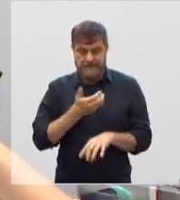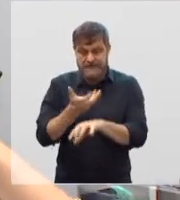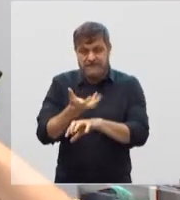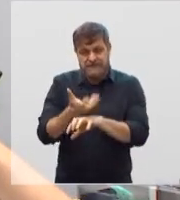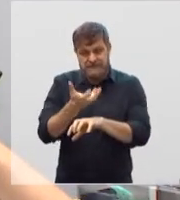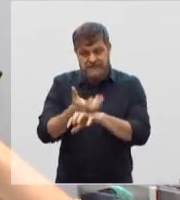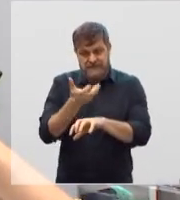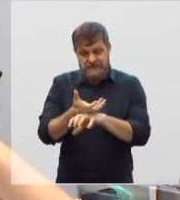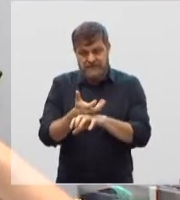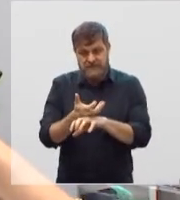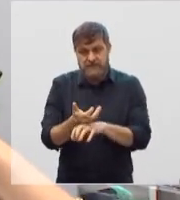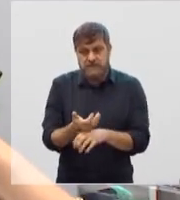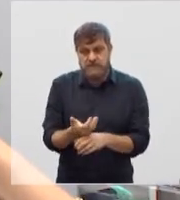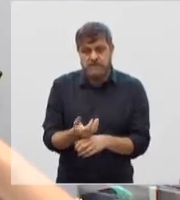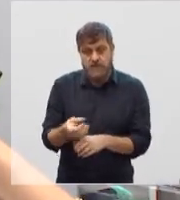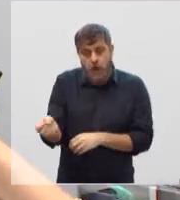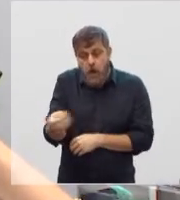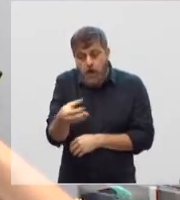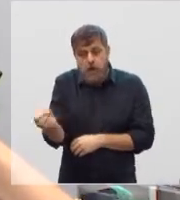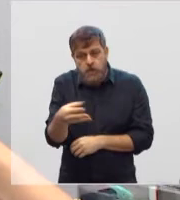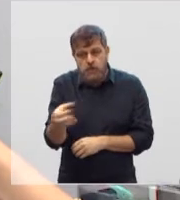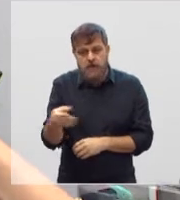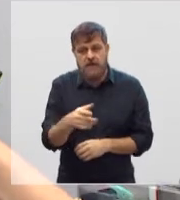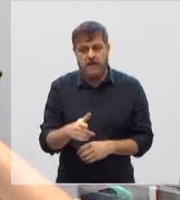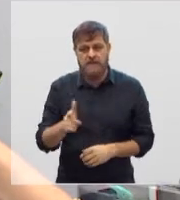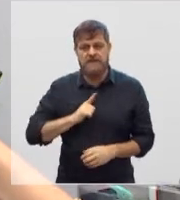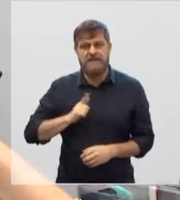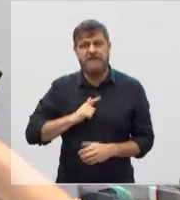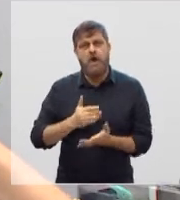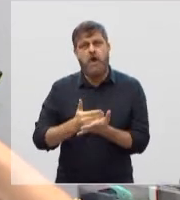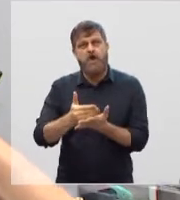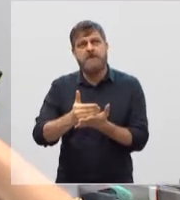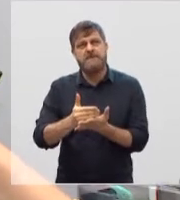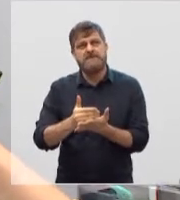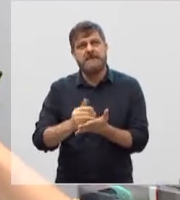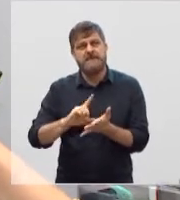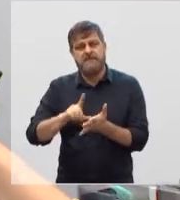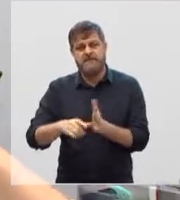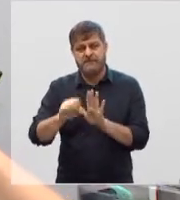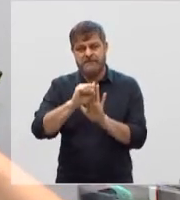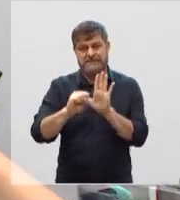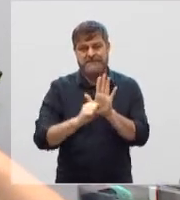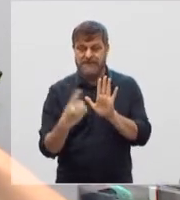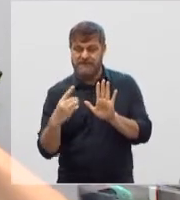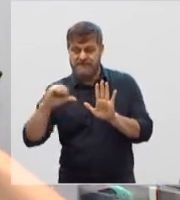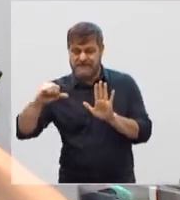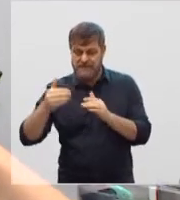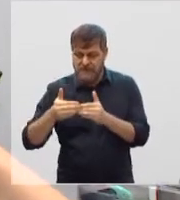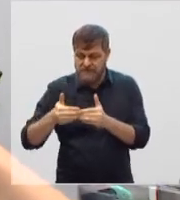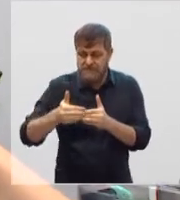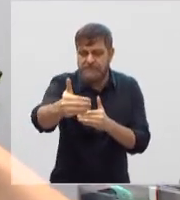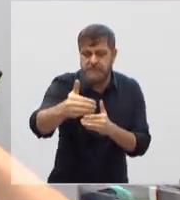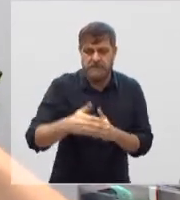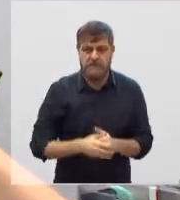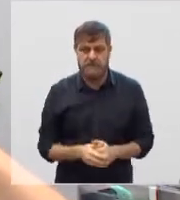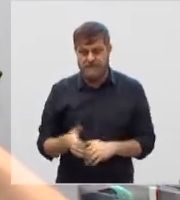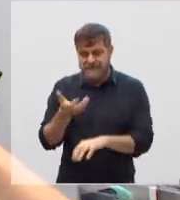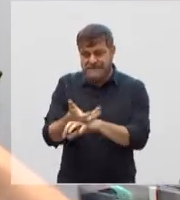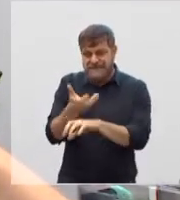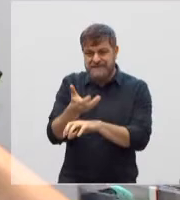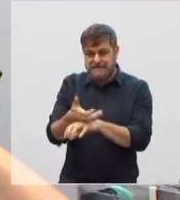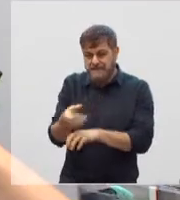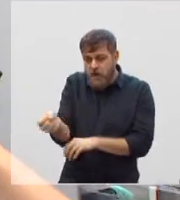antropologia são matérias relativamente jovens, porque elas são do final ou da segunda metade do século XIX. Então